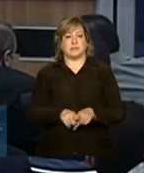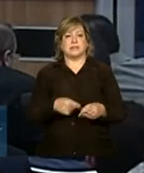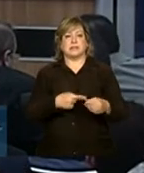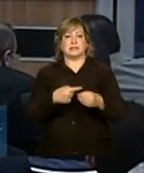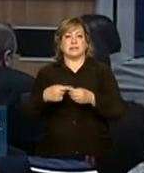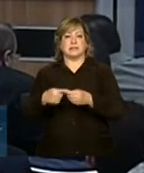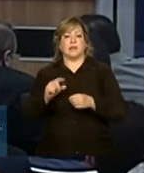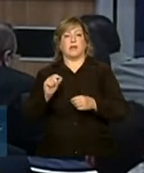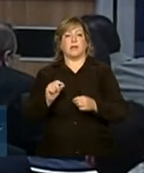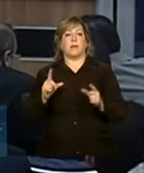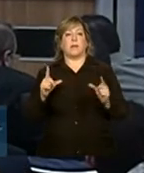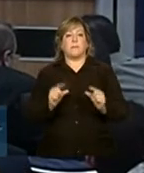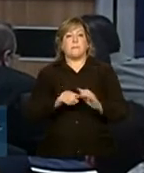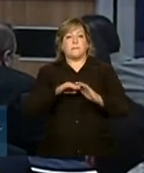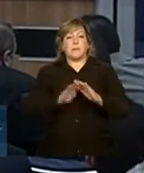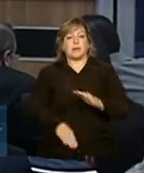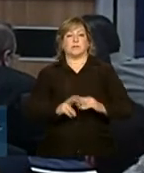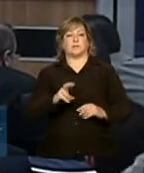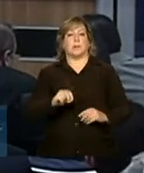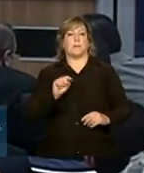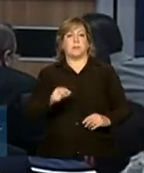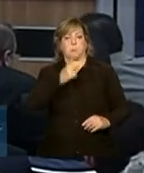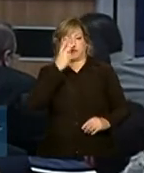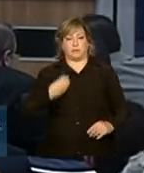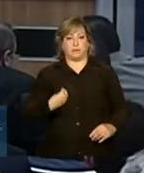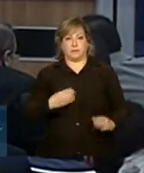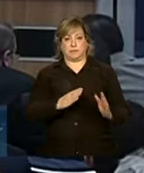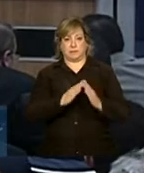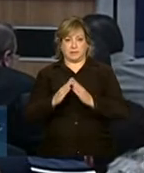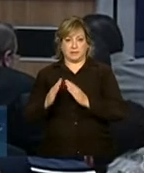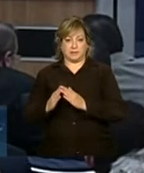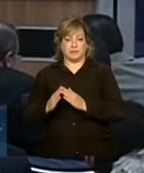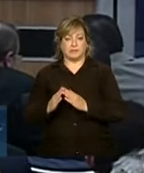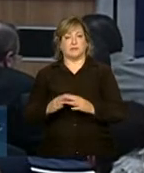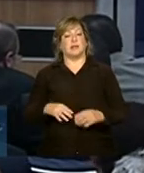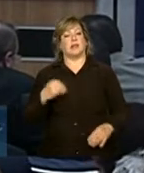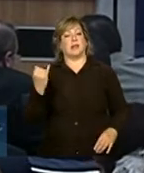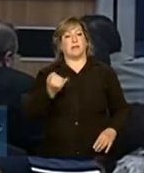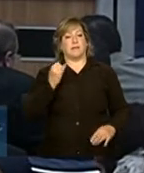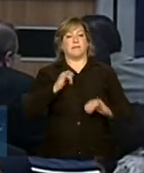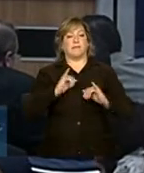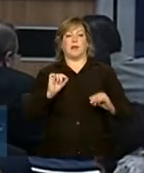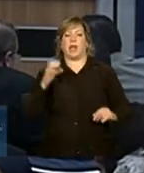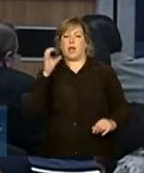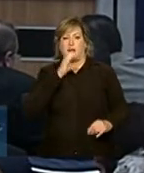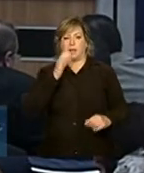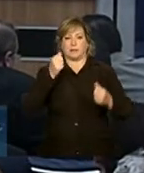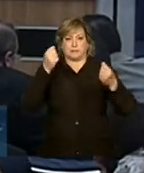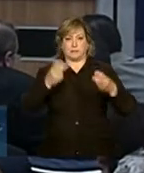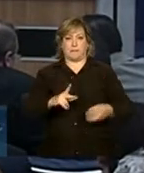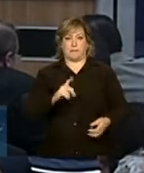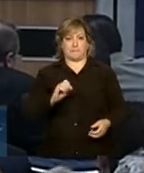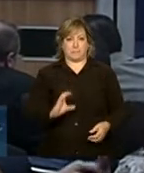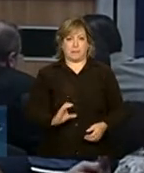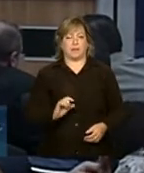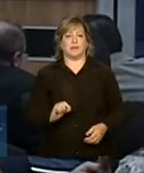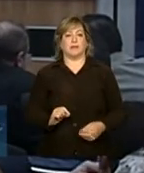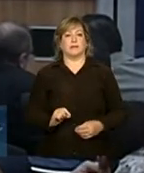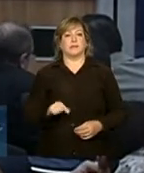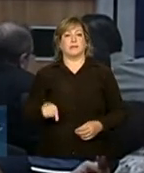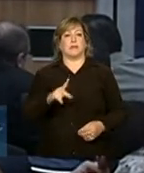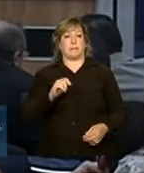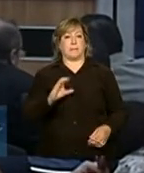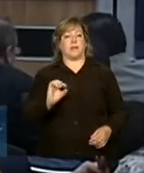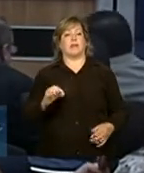cidades com menos do que 50 mil habitantes eu acho que é importante dizer quero falar que rapidinho do PAC é